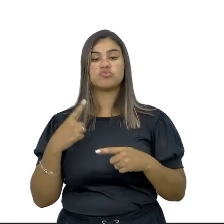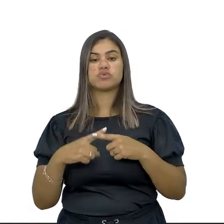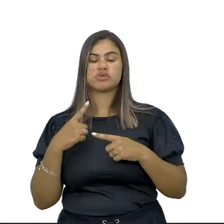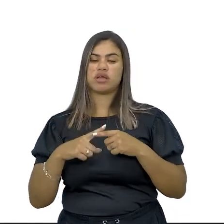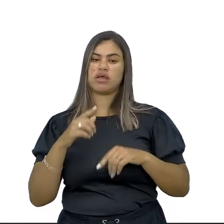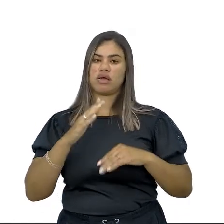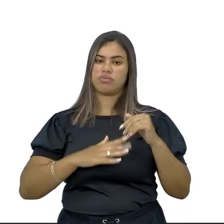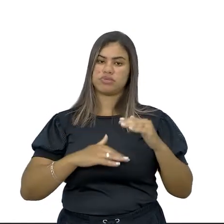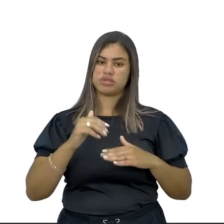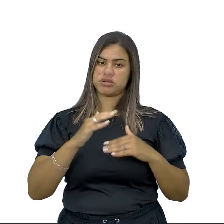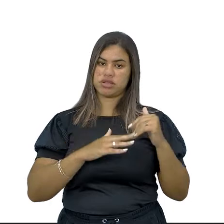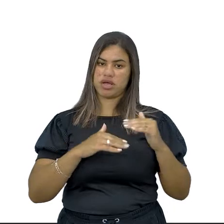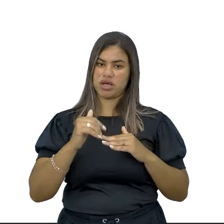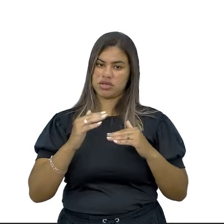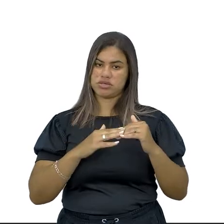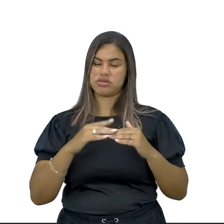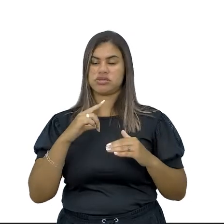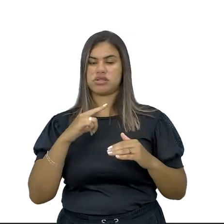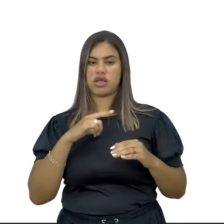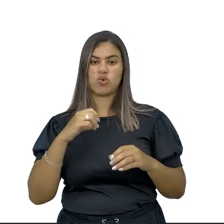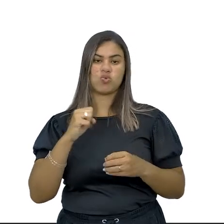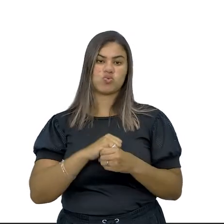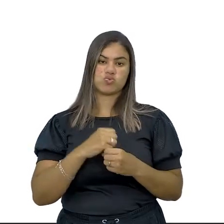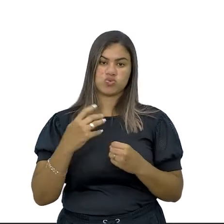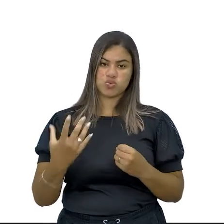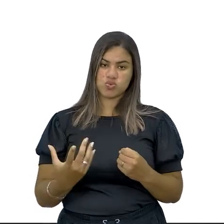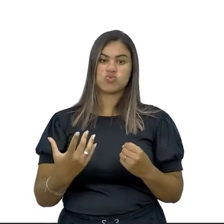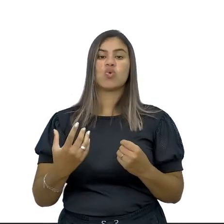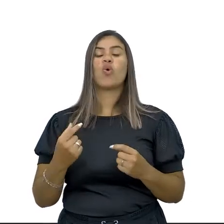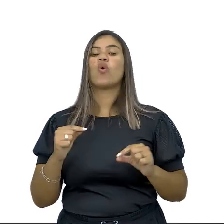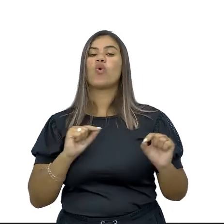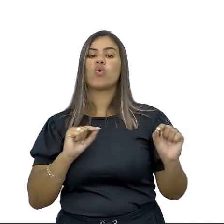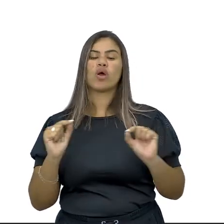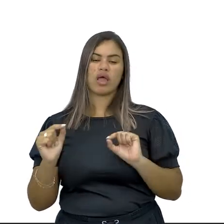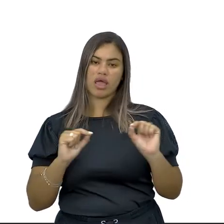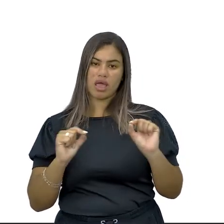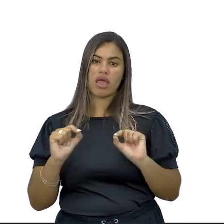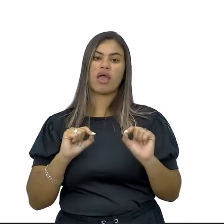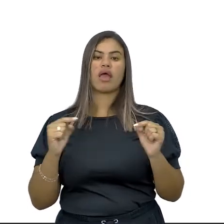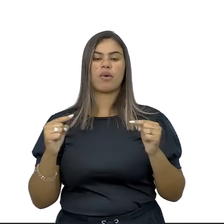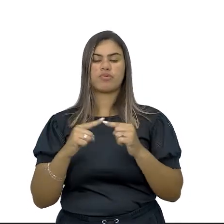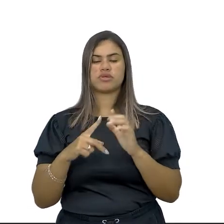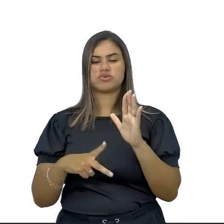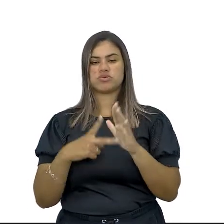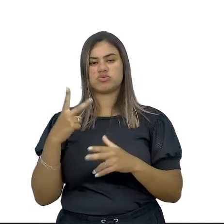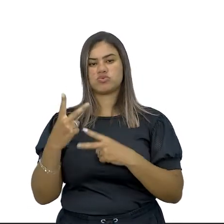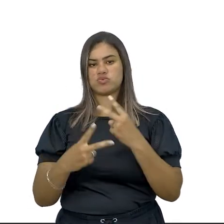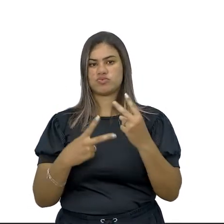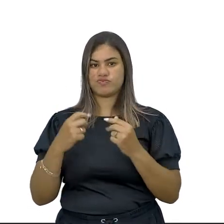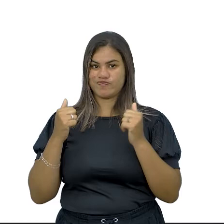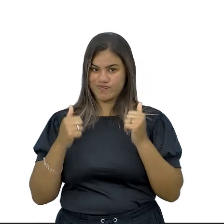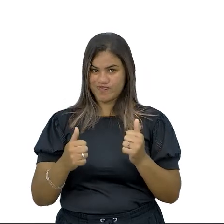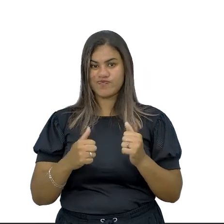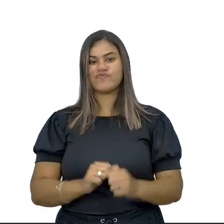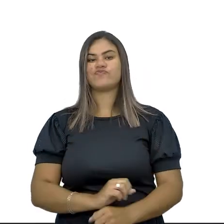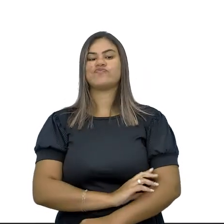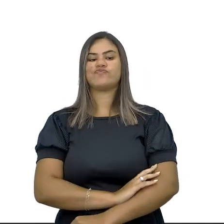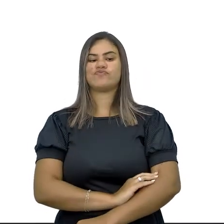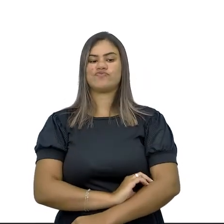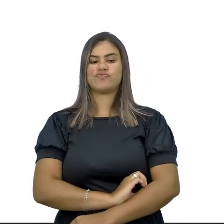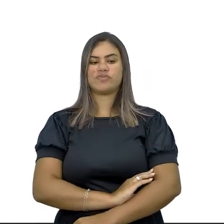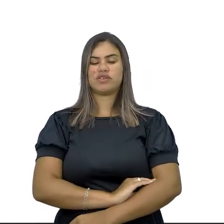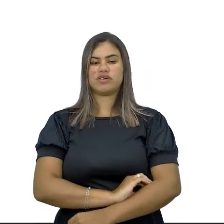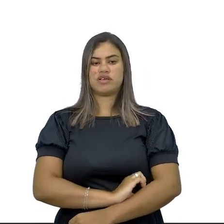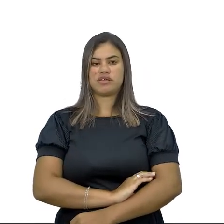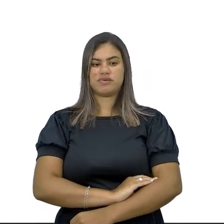estão presentes nesse material, elas só estão previstas para o 2º bimestre, ok?